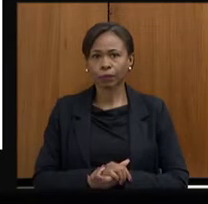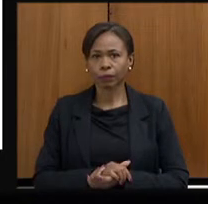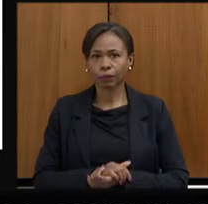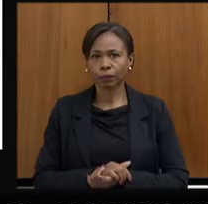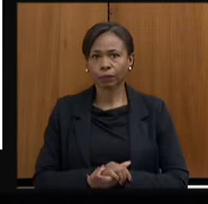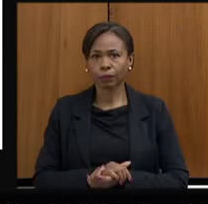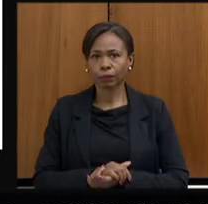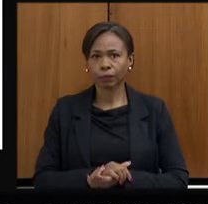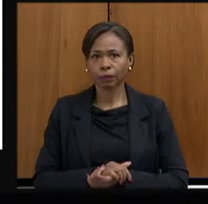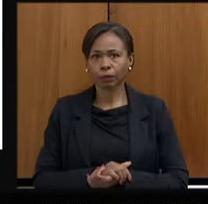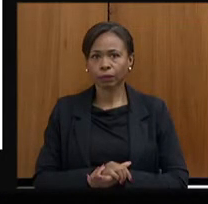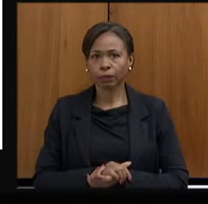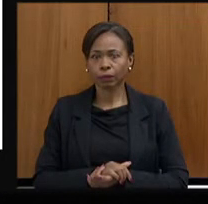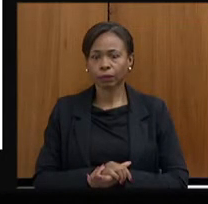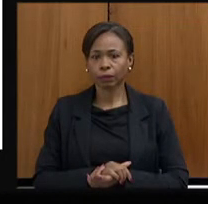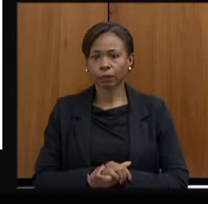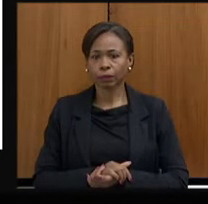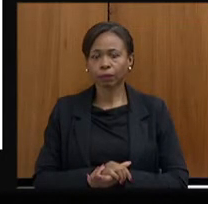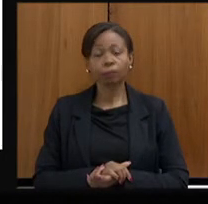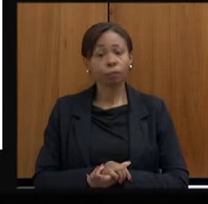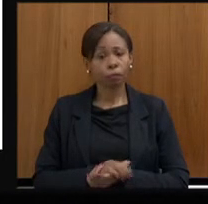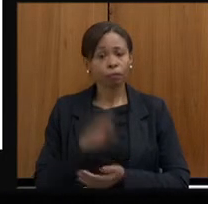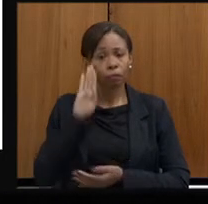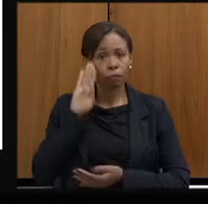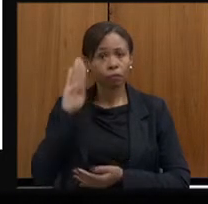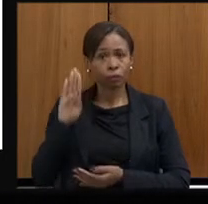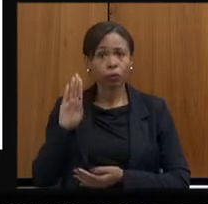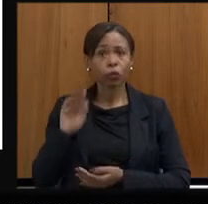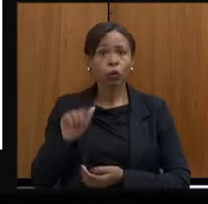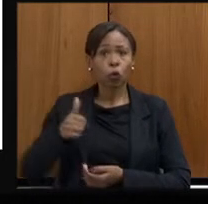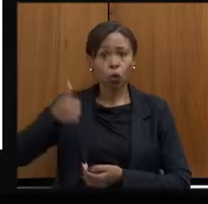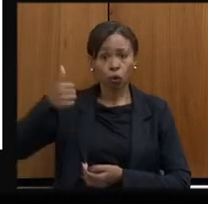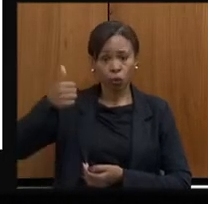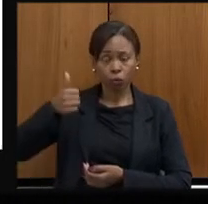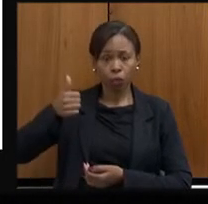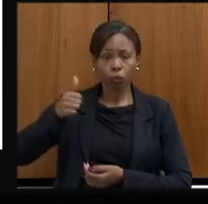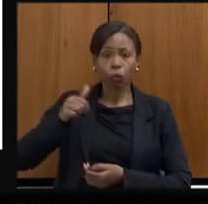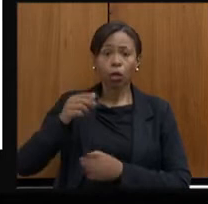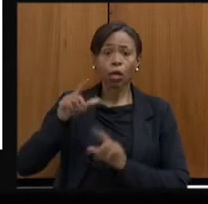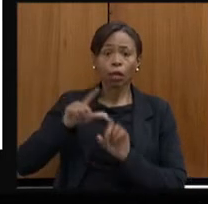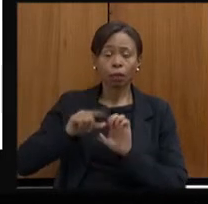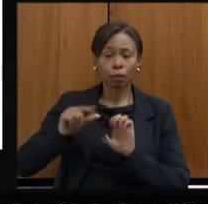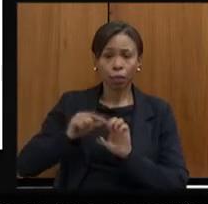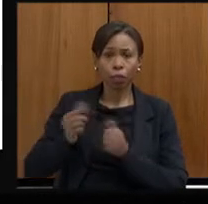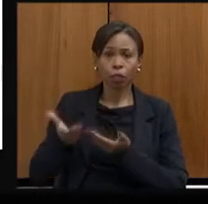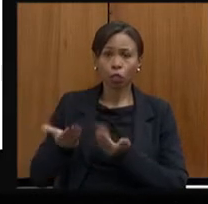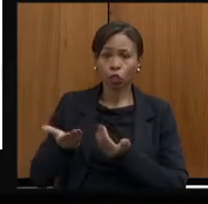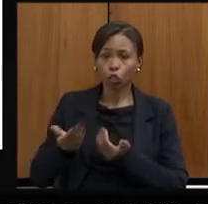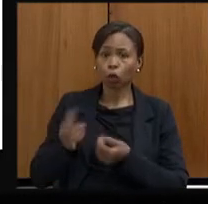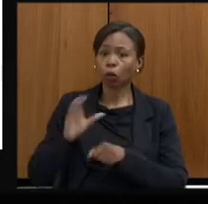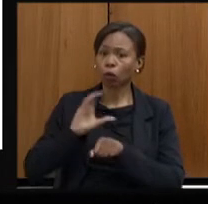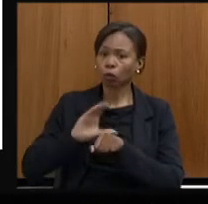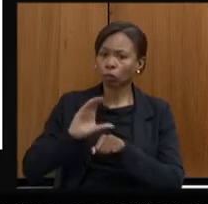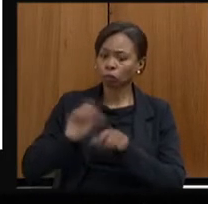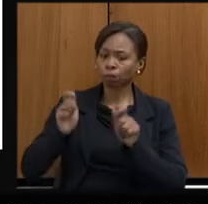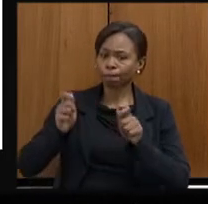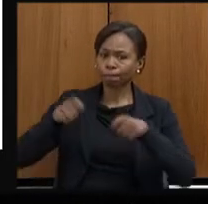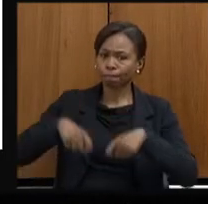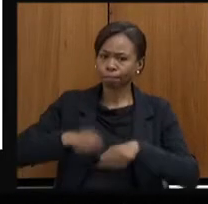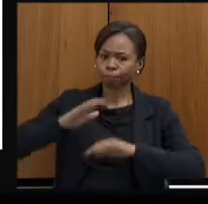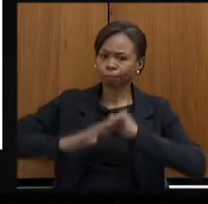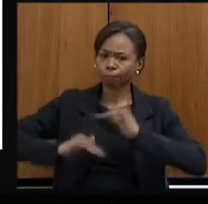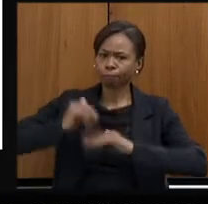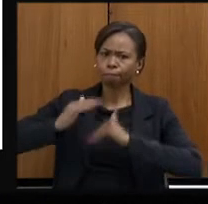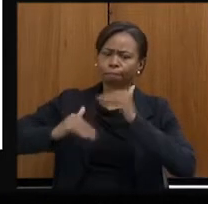eu gostaria de dar um destaque no Empreenda Jovem, que é qualificação profissional para formação e desenvolvimento de competências e